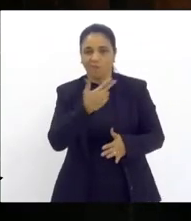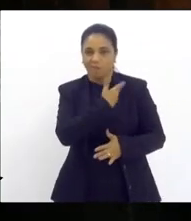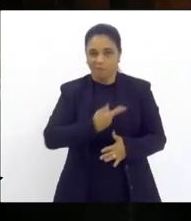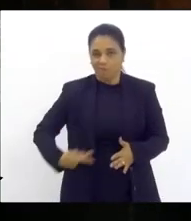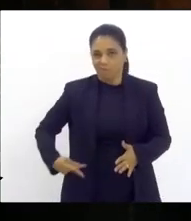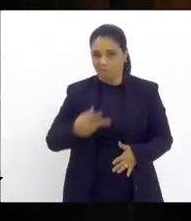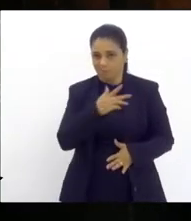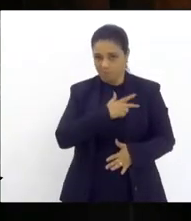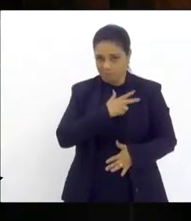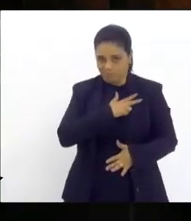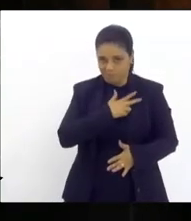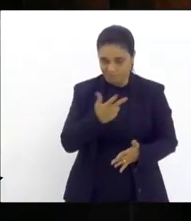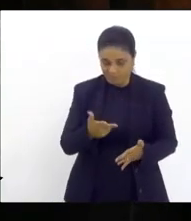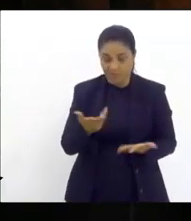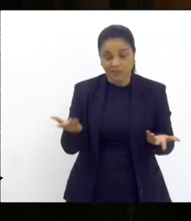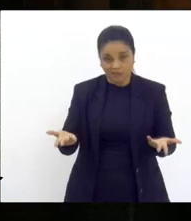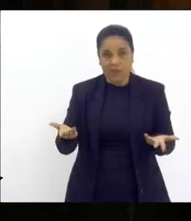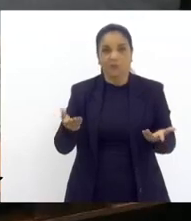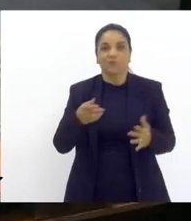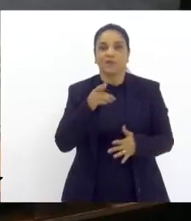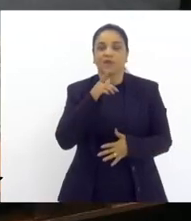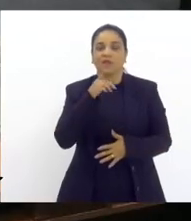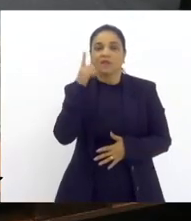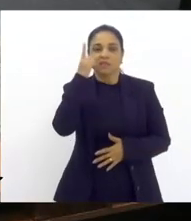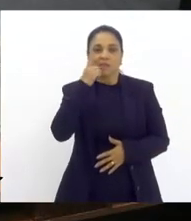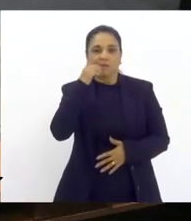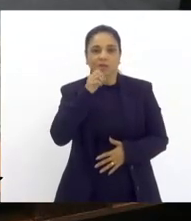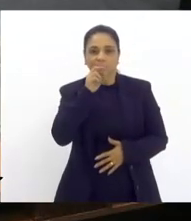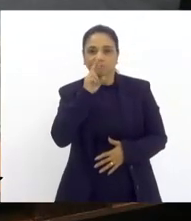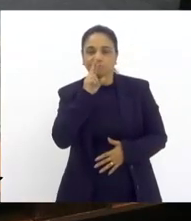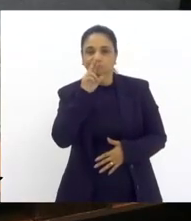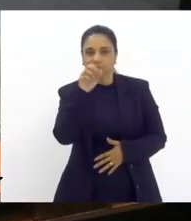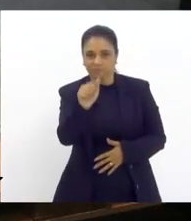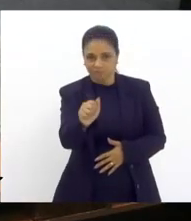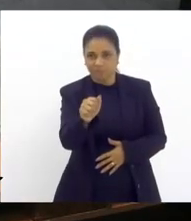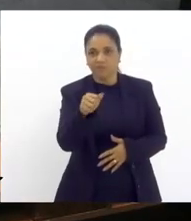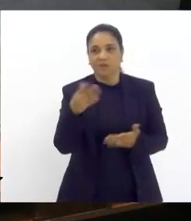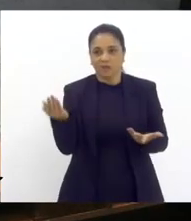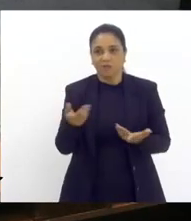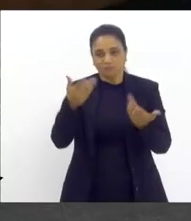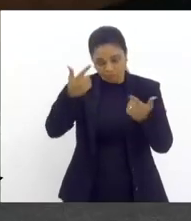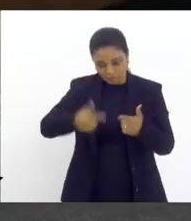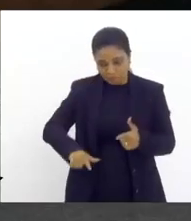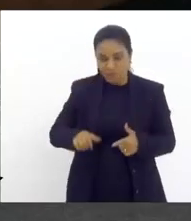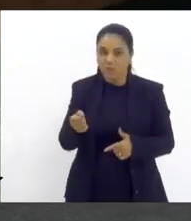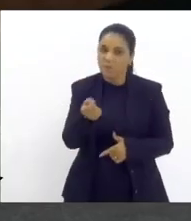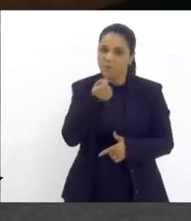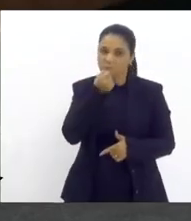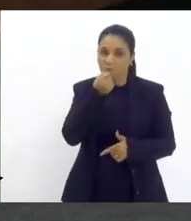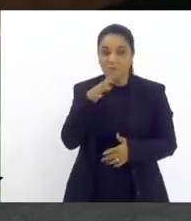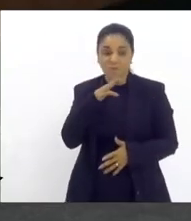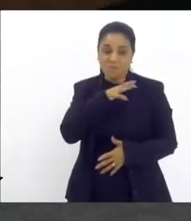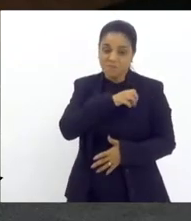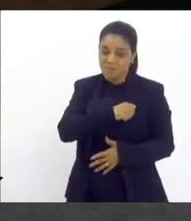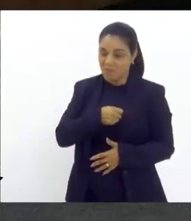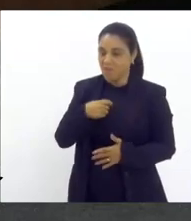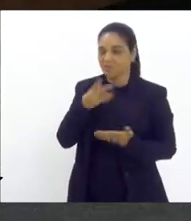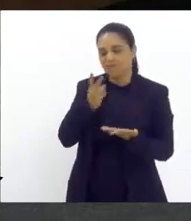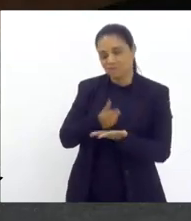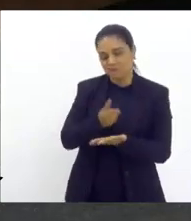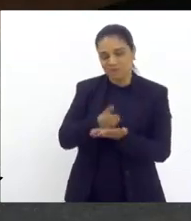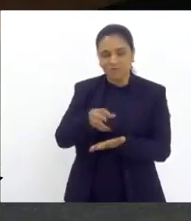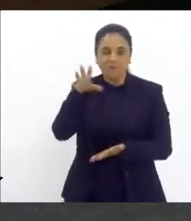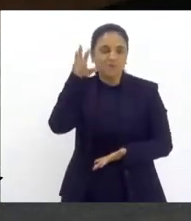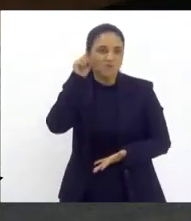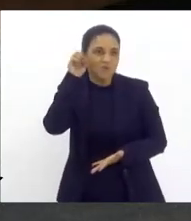por favor Deputado Rodrigo Amorim Deputado Alan faria porque fui citado novamente aliás me amam Não me surpreende ouvir ao